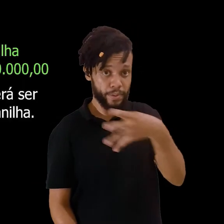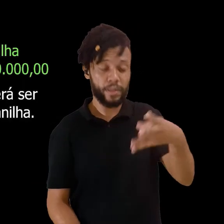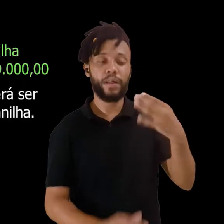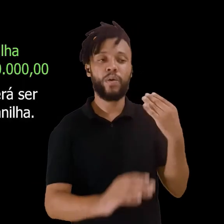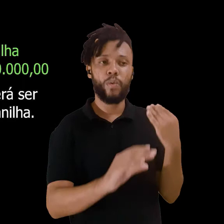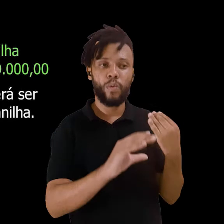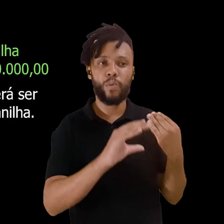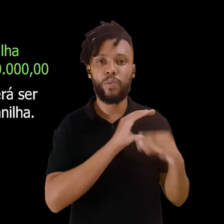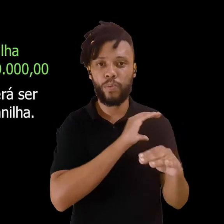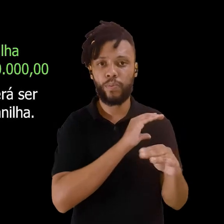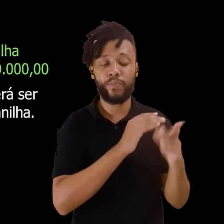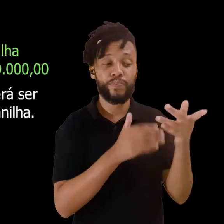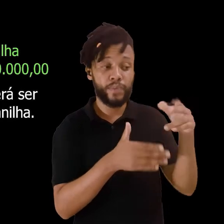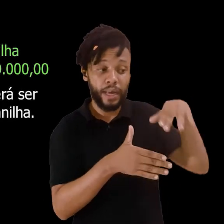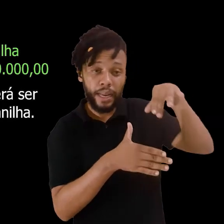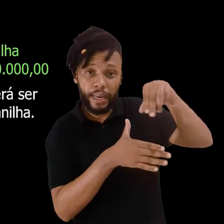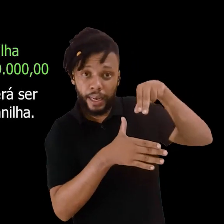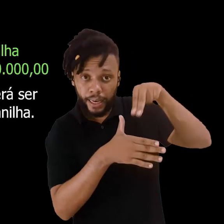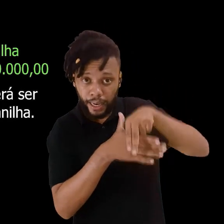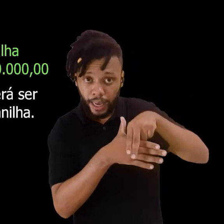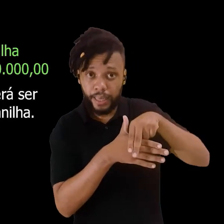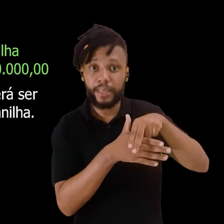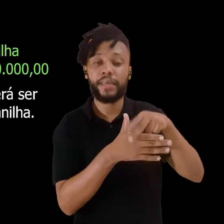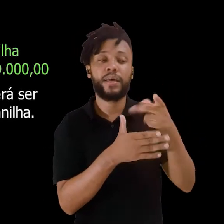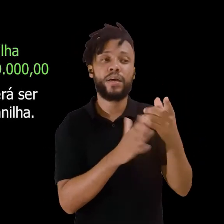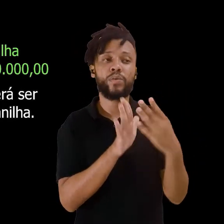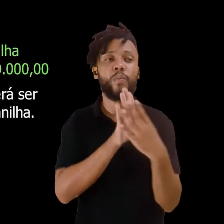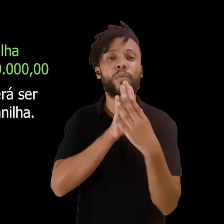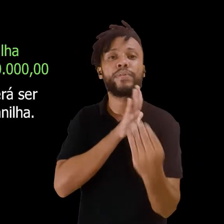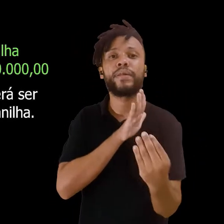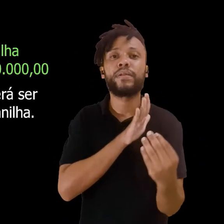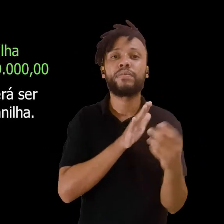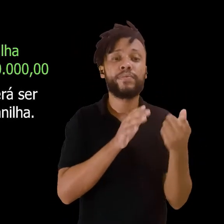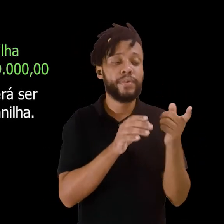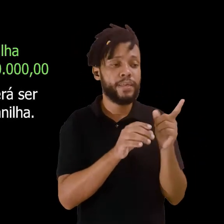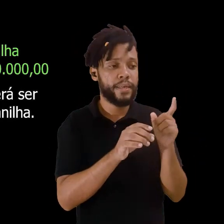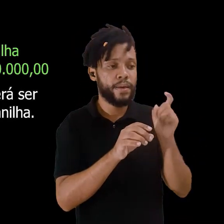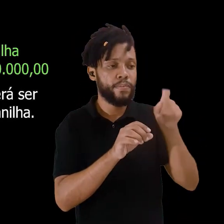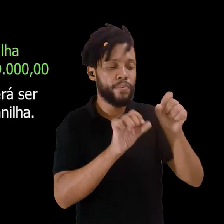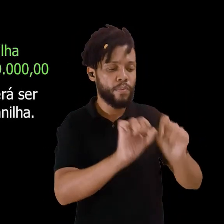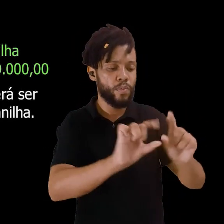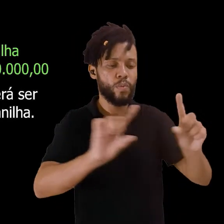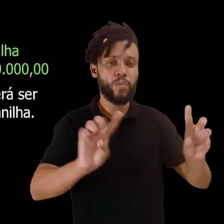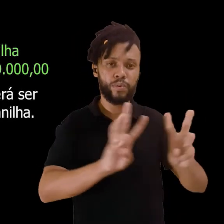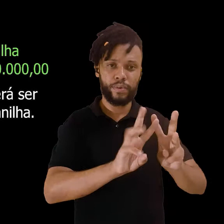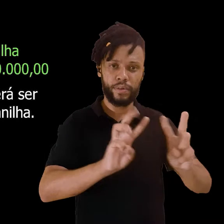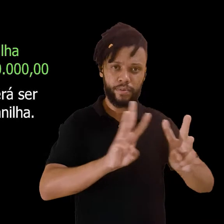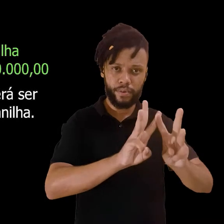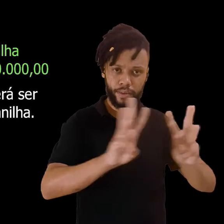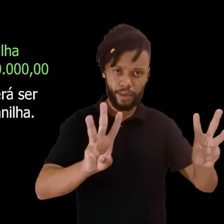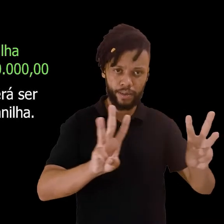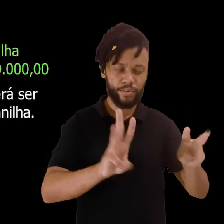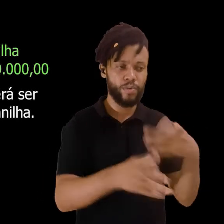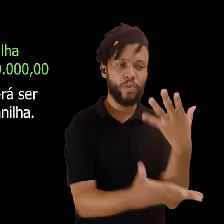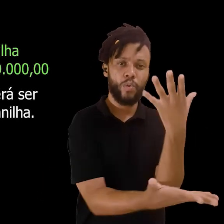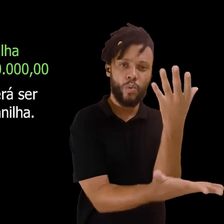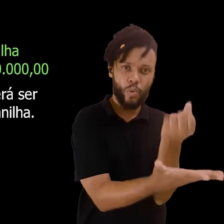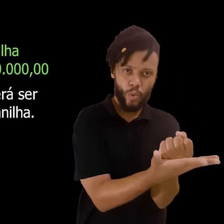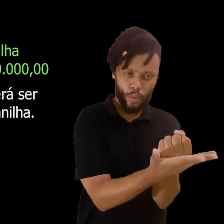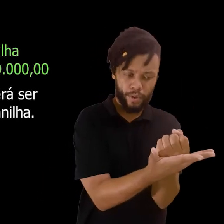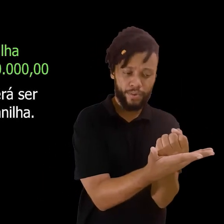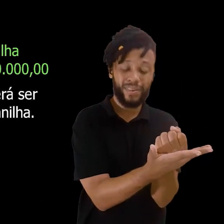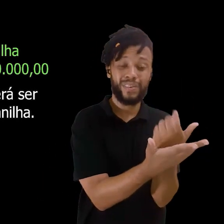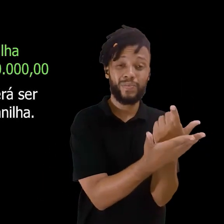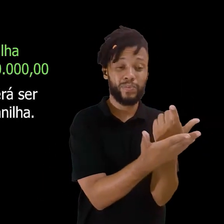feito através de anexo do modelo que você baixa no próprio site. Você baixa o formulário padrão deles